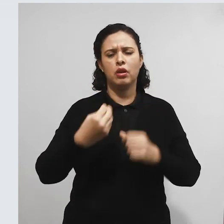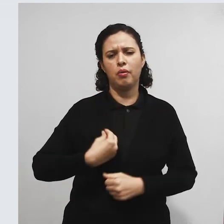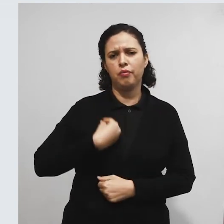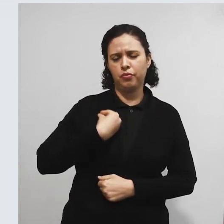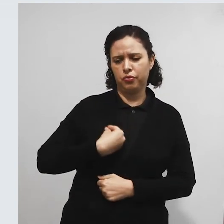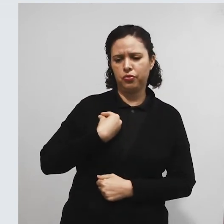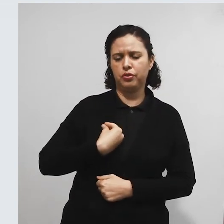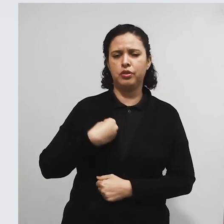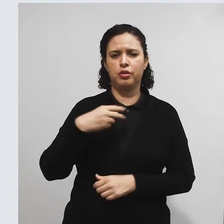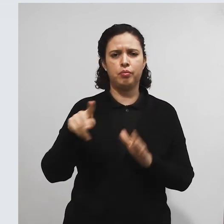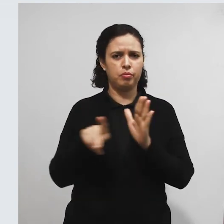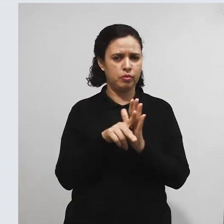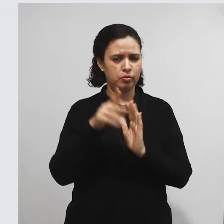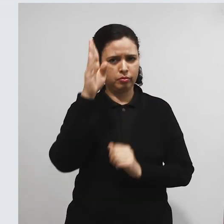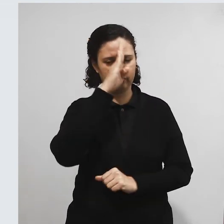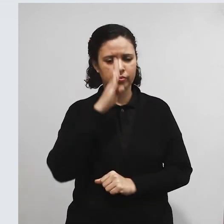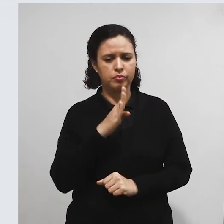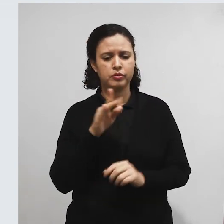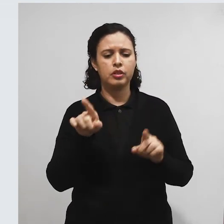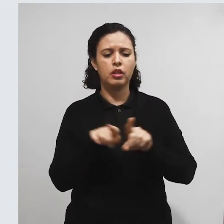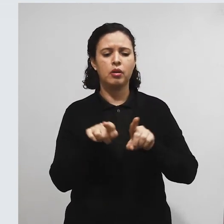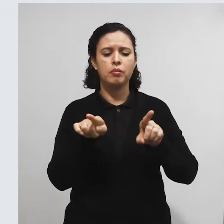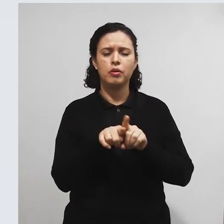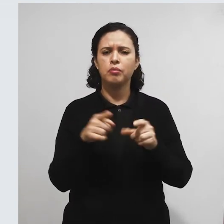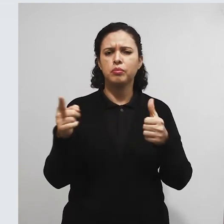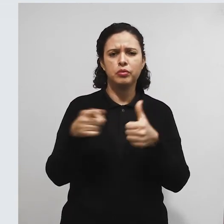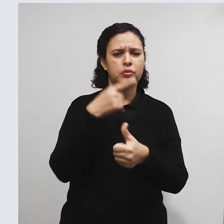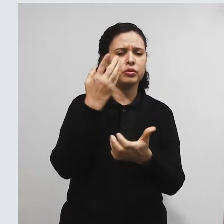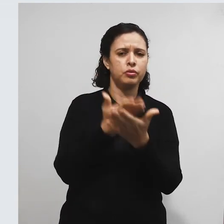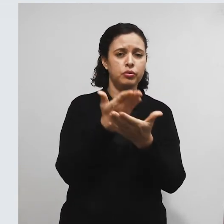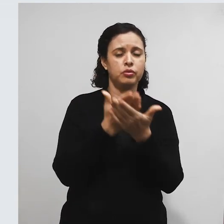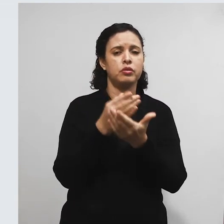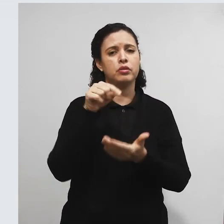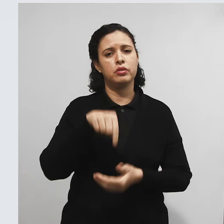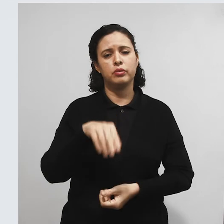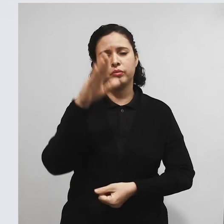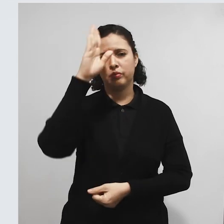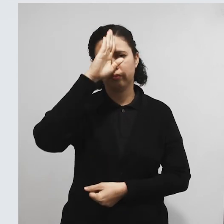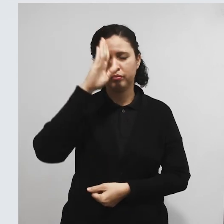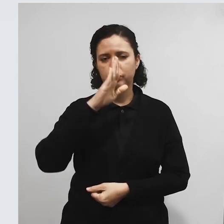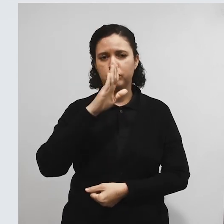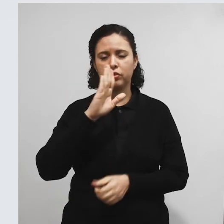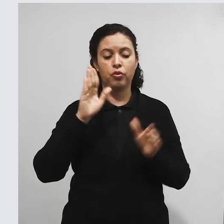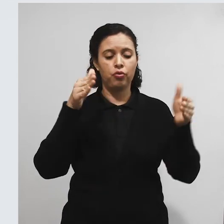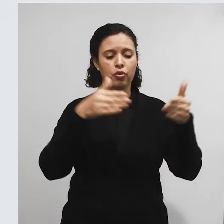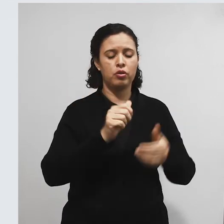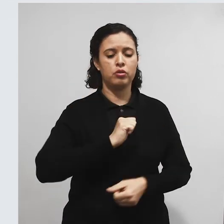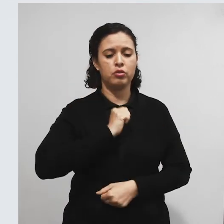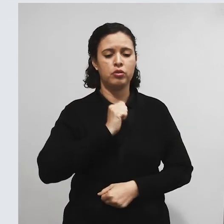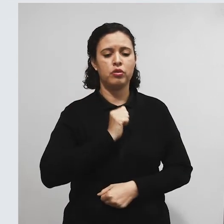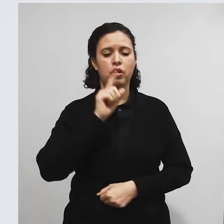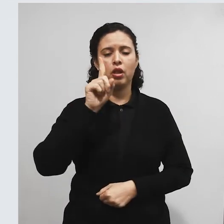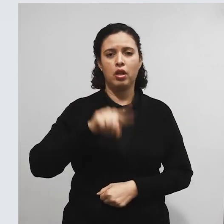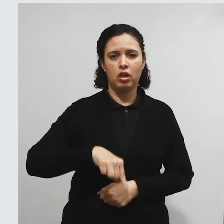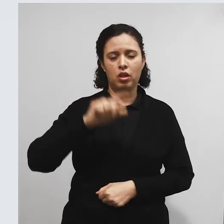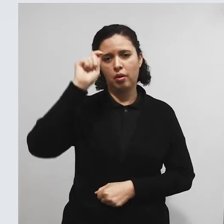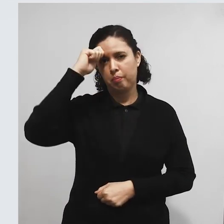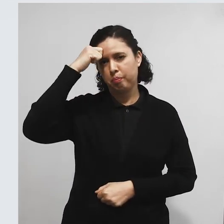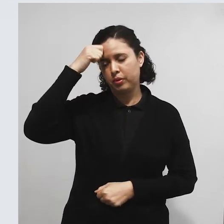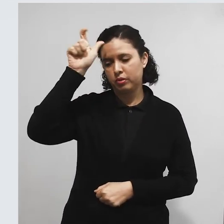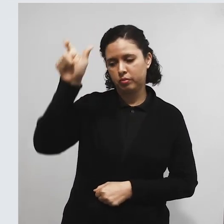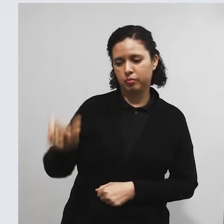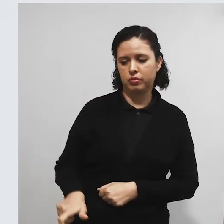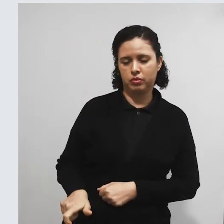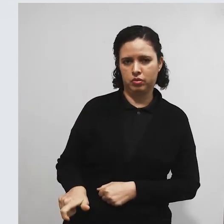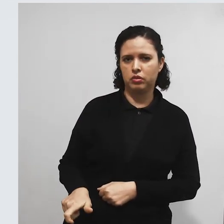ser brasileiro. E os primeiros estudos no Brasil, do ponto de vista antropológico, foi sobre o negro, a